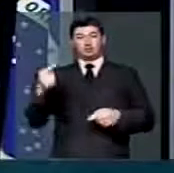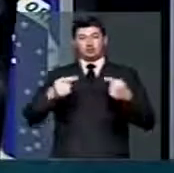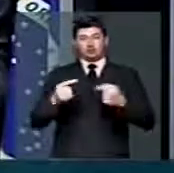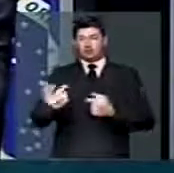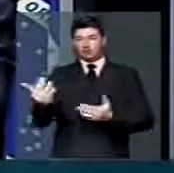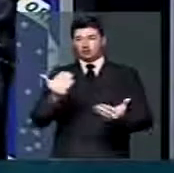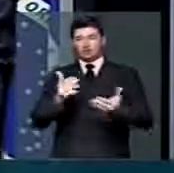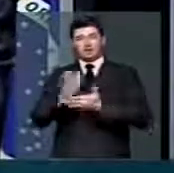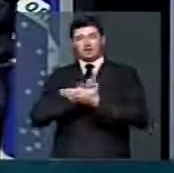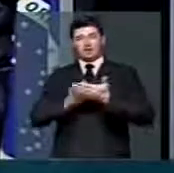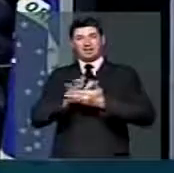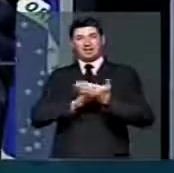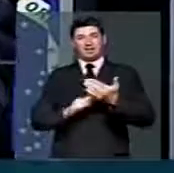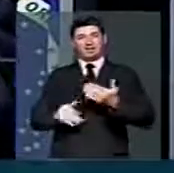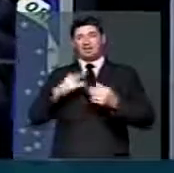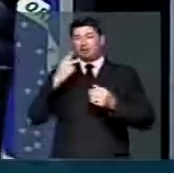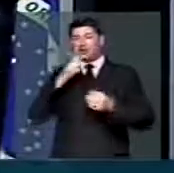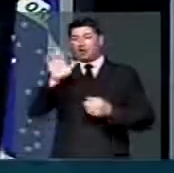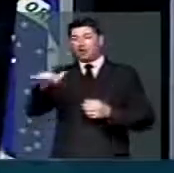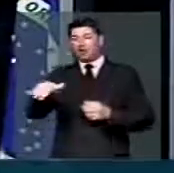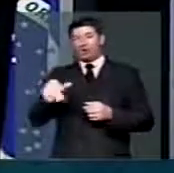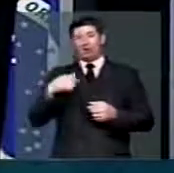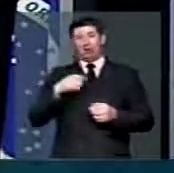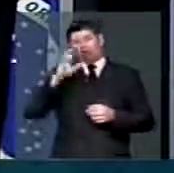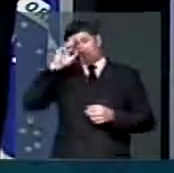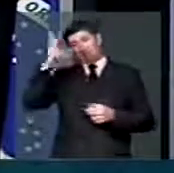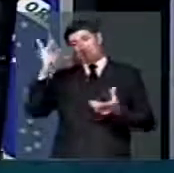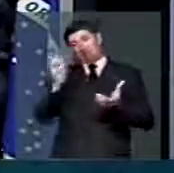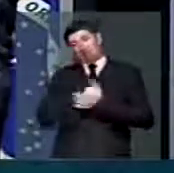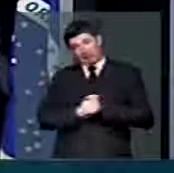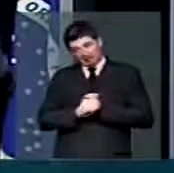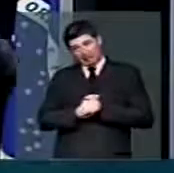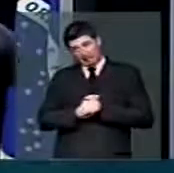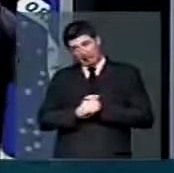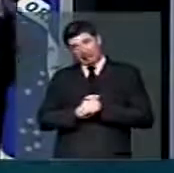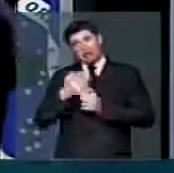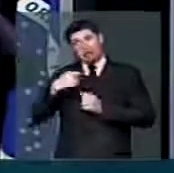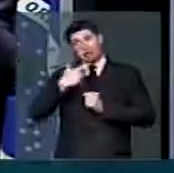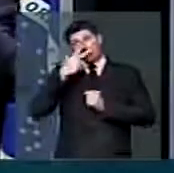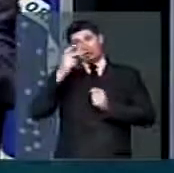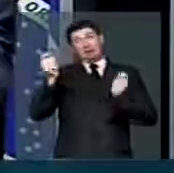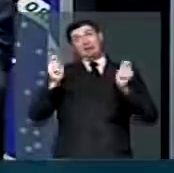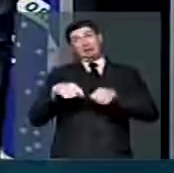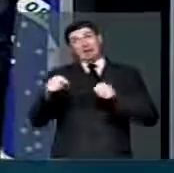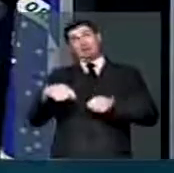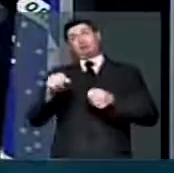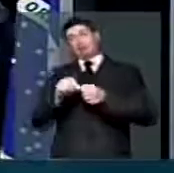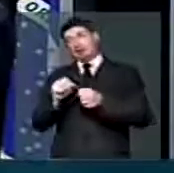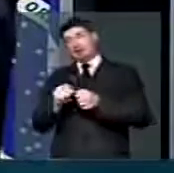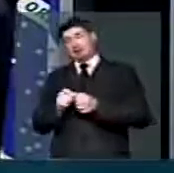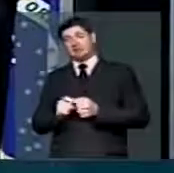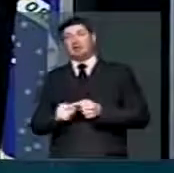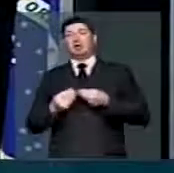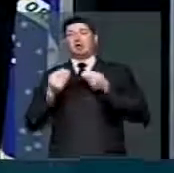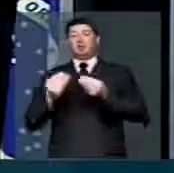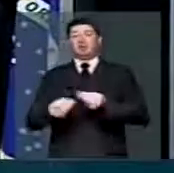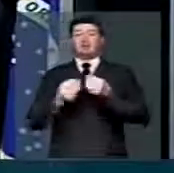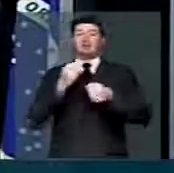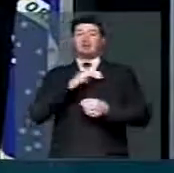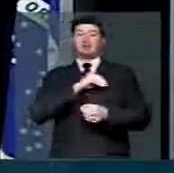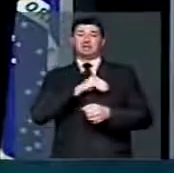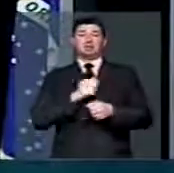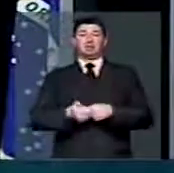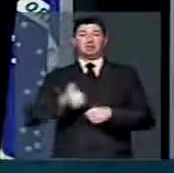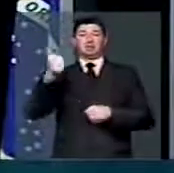essa categoria para dizer: eu me enganei. Eu achava que eu tinha condições de proporcionar a